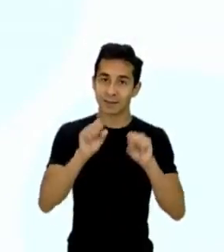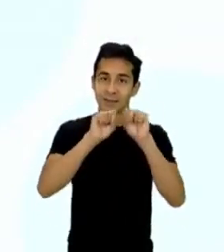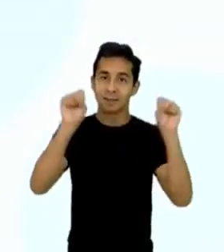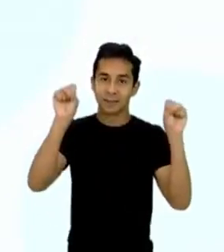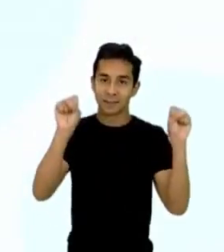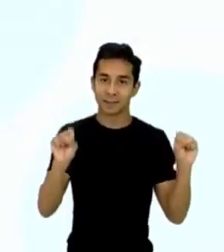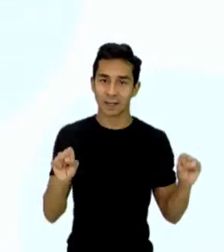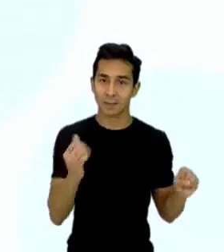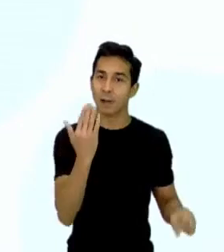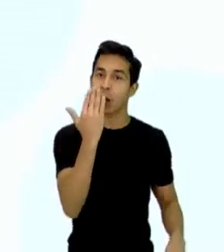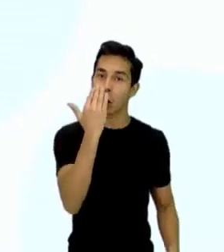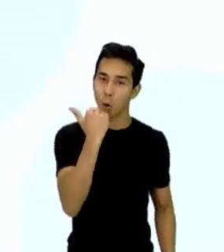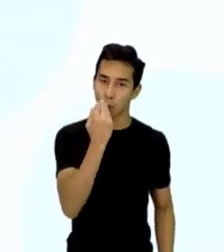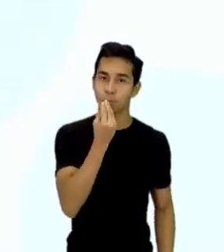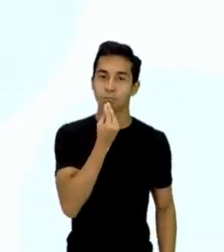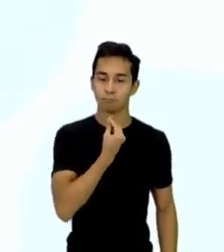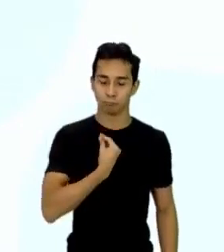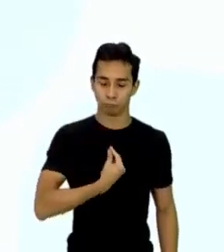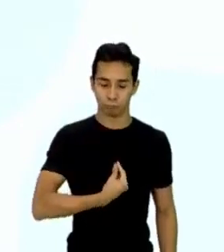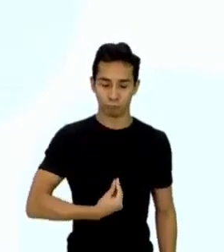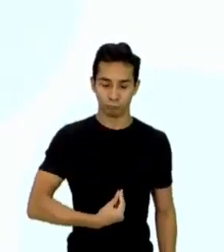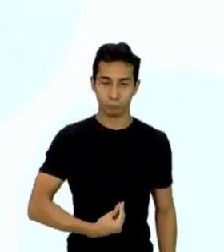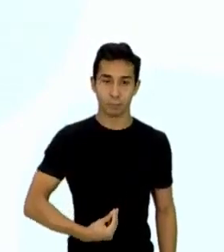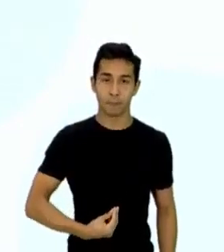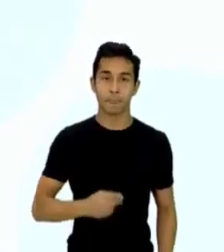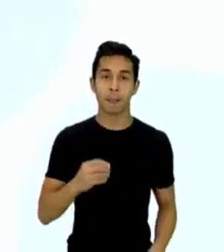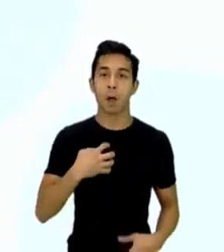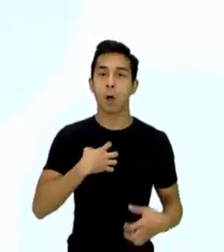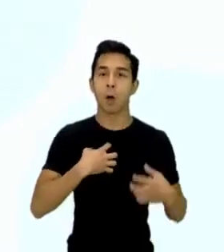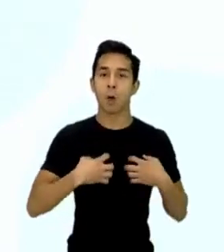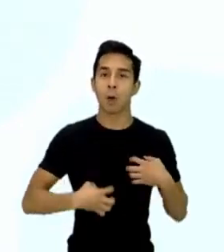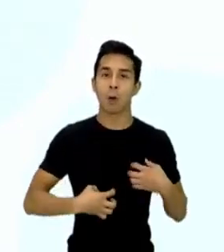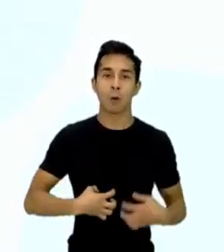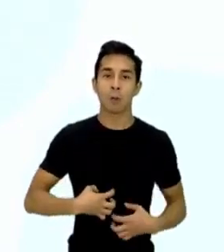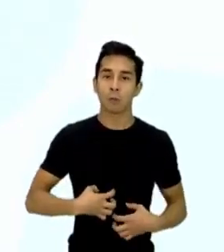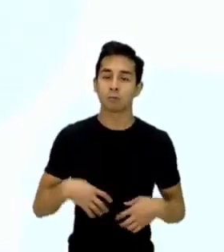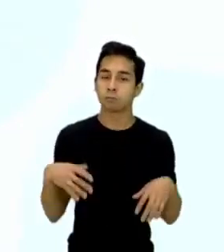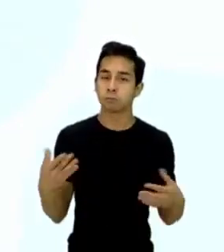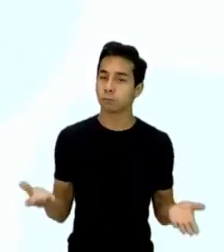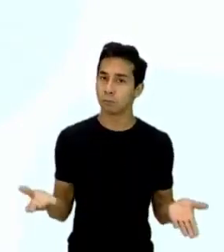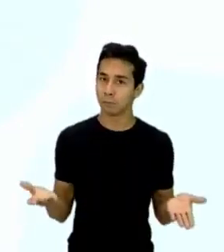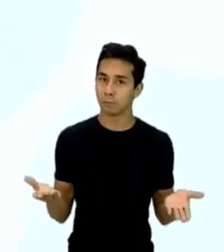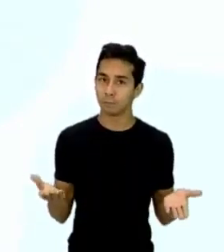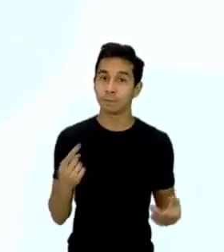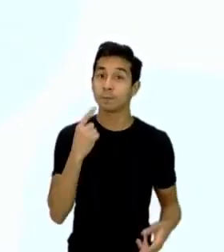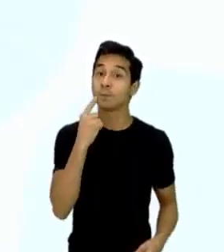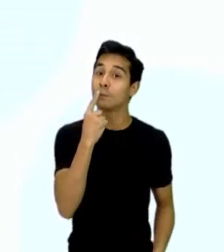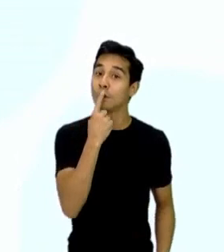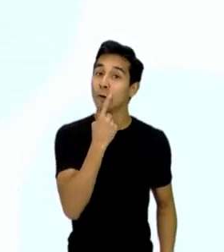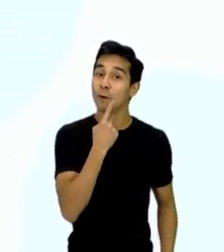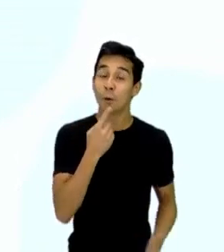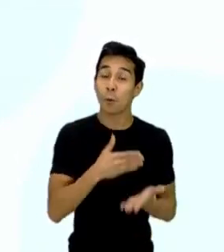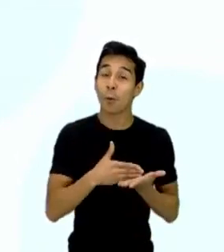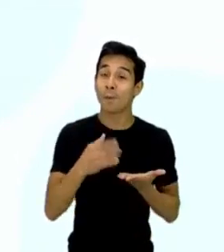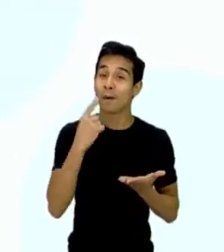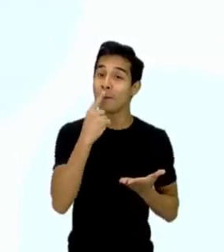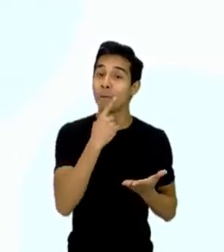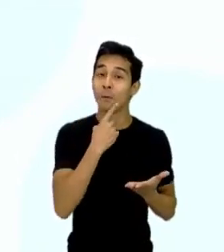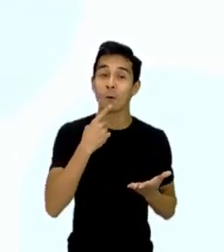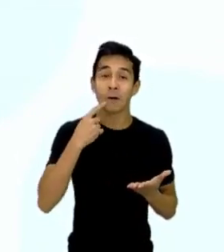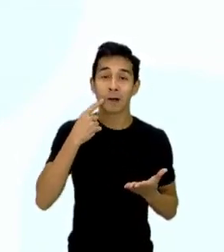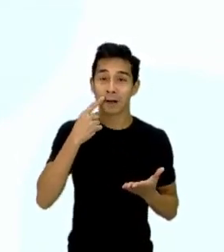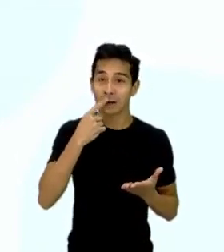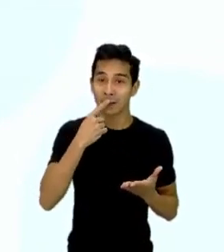O sistema digestório, ele é formado pelos órgãos, qual? Começa lá na boca, lembrando que a boca a gente vai ter